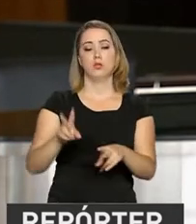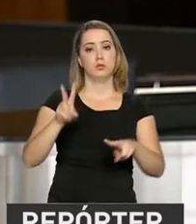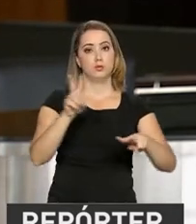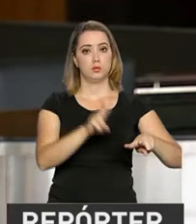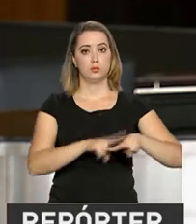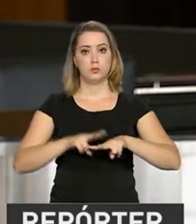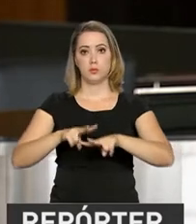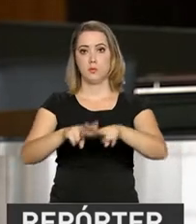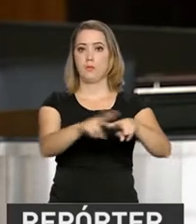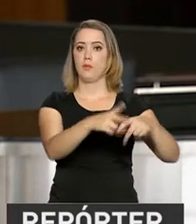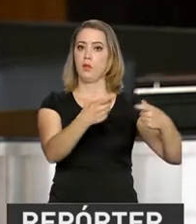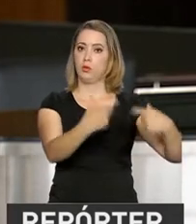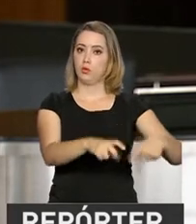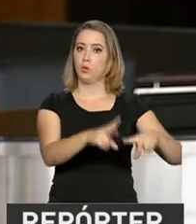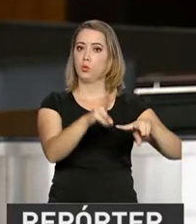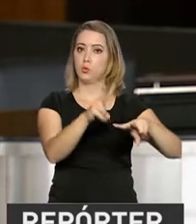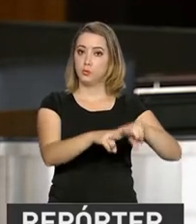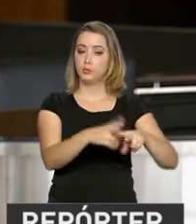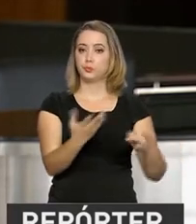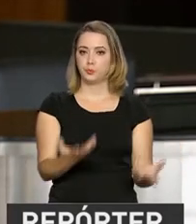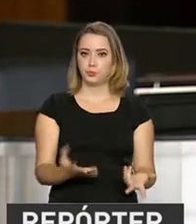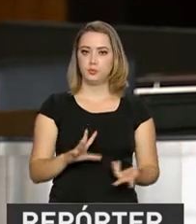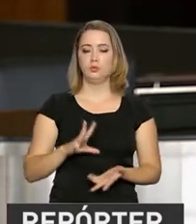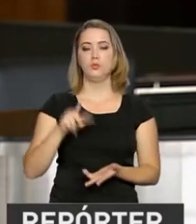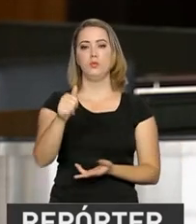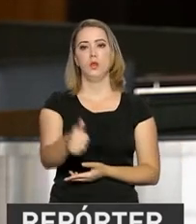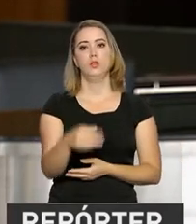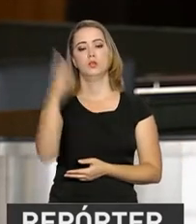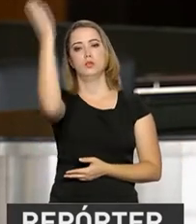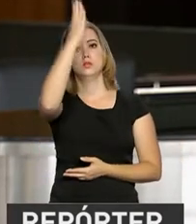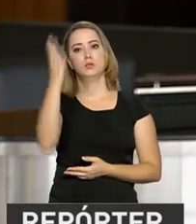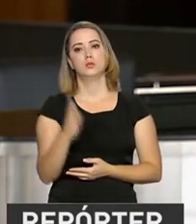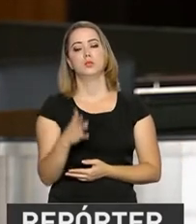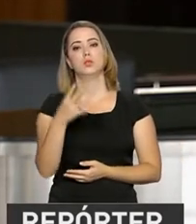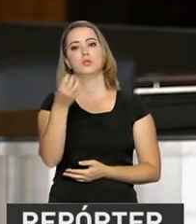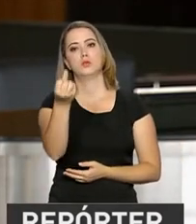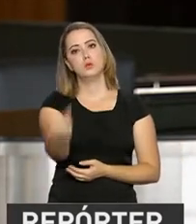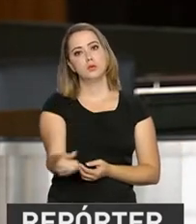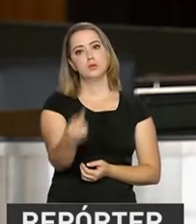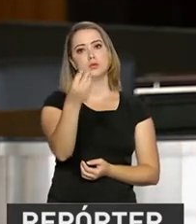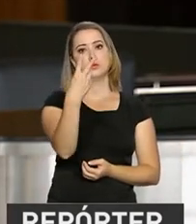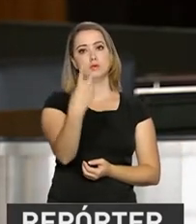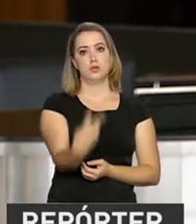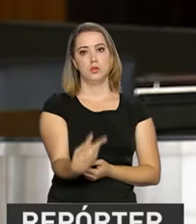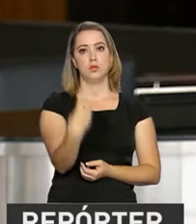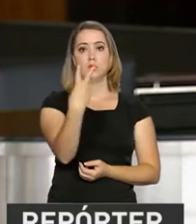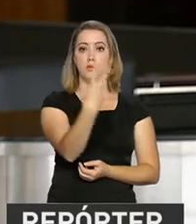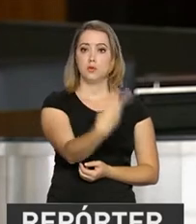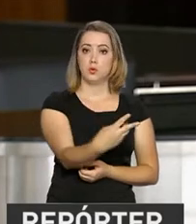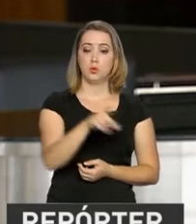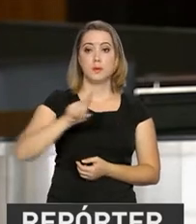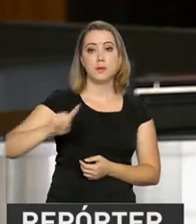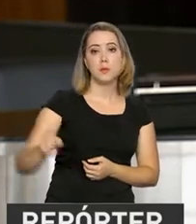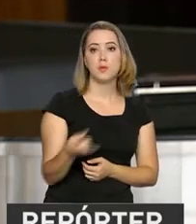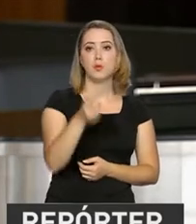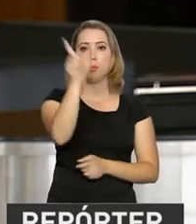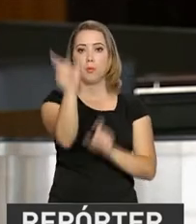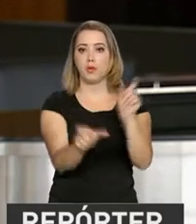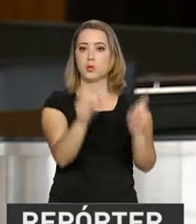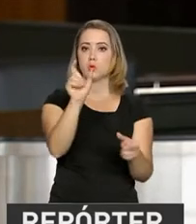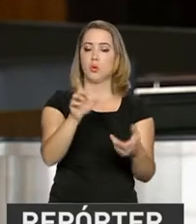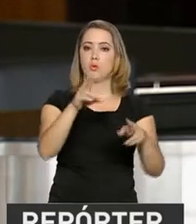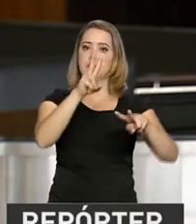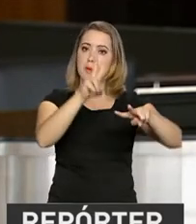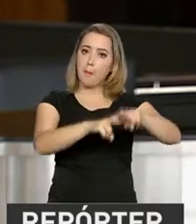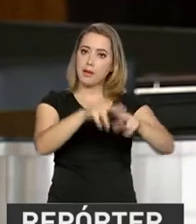amazonense ao todo o brasil conta atualmente com 622 mil presidiários eu